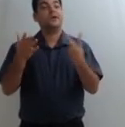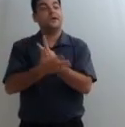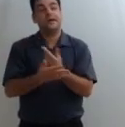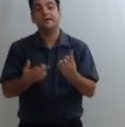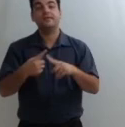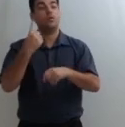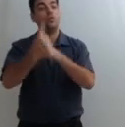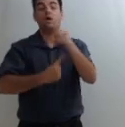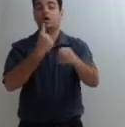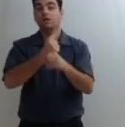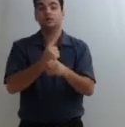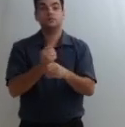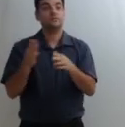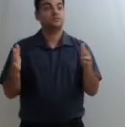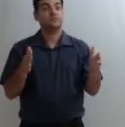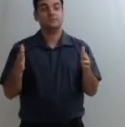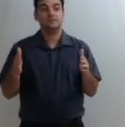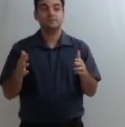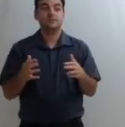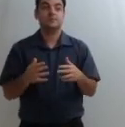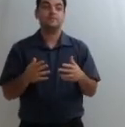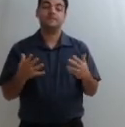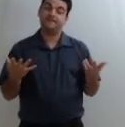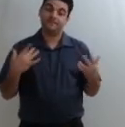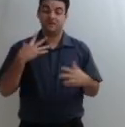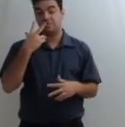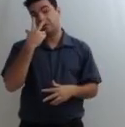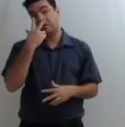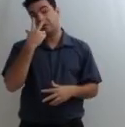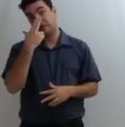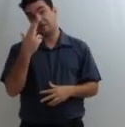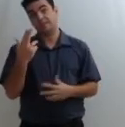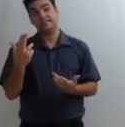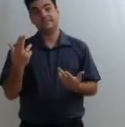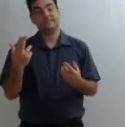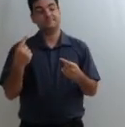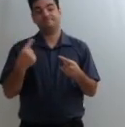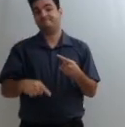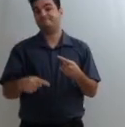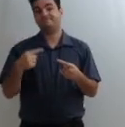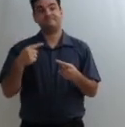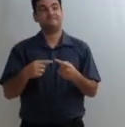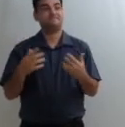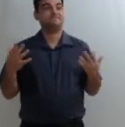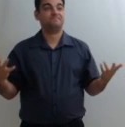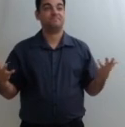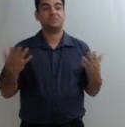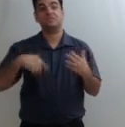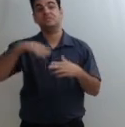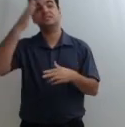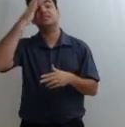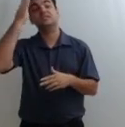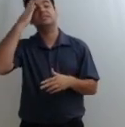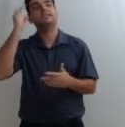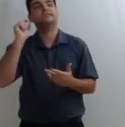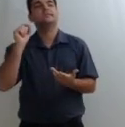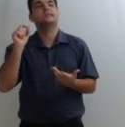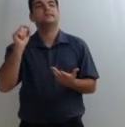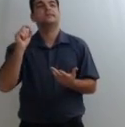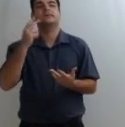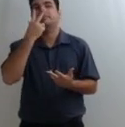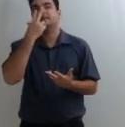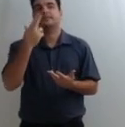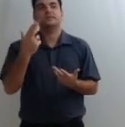ano. Né? Então, parece haver uma desproporcionalidade quando se admite perdão de pena, né? Perdão